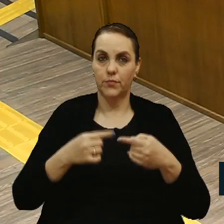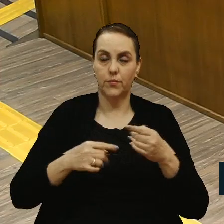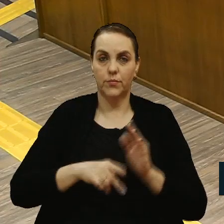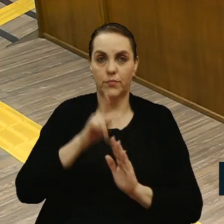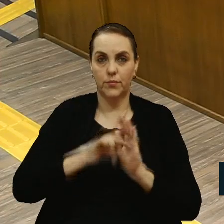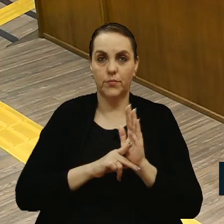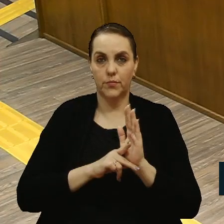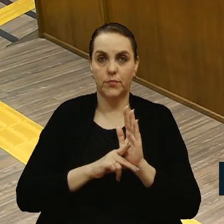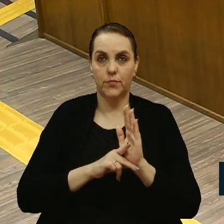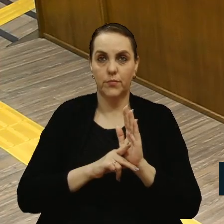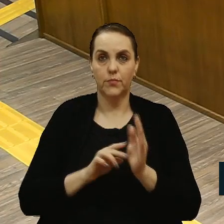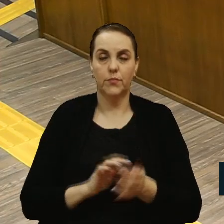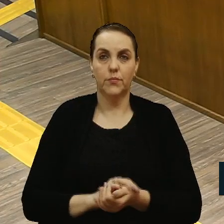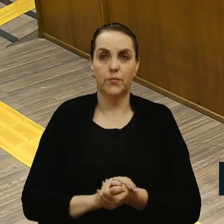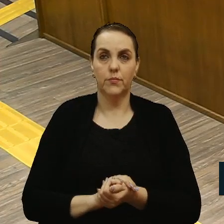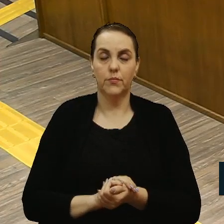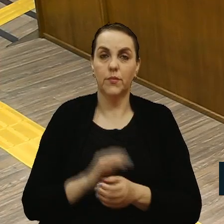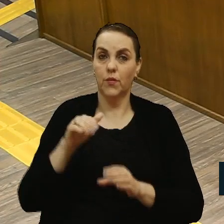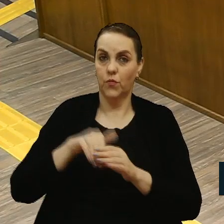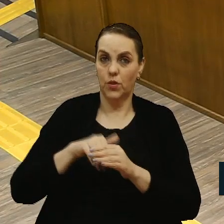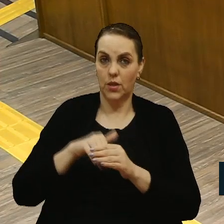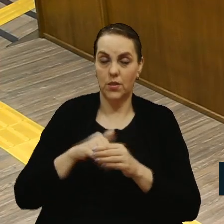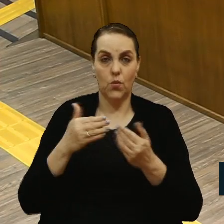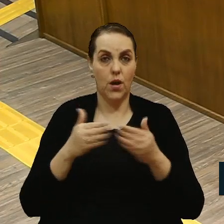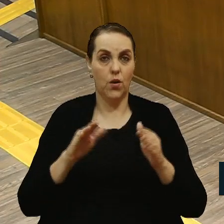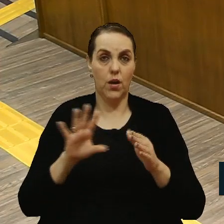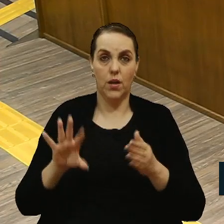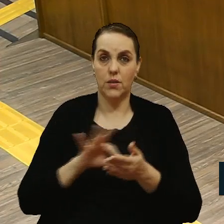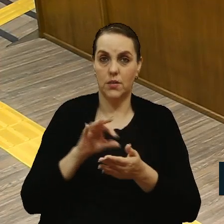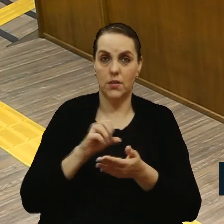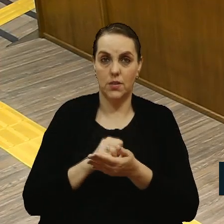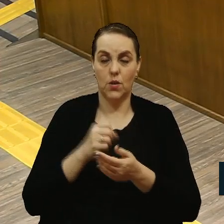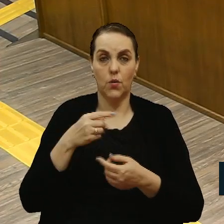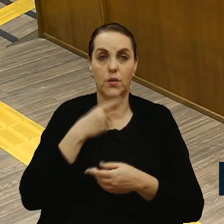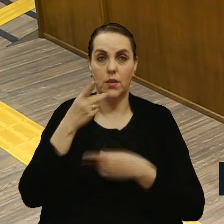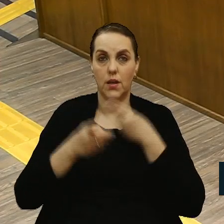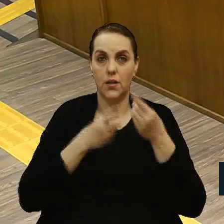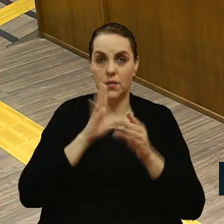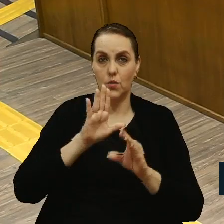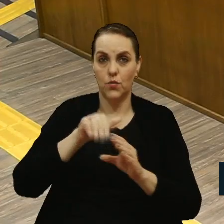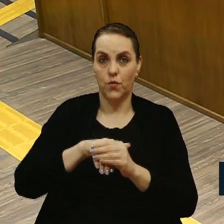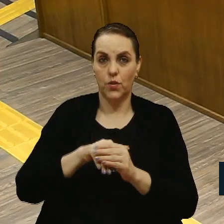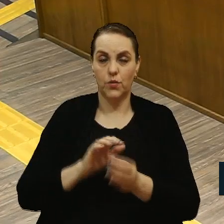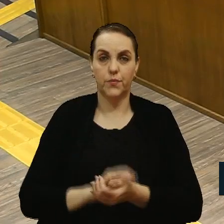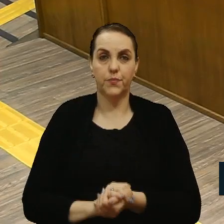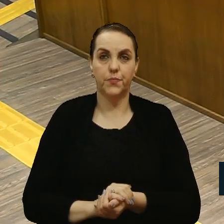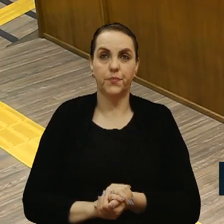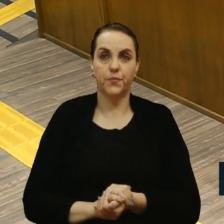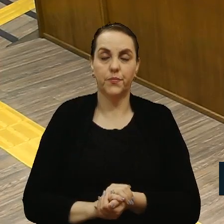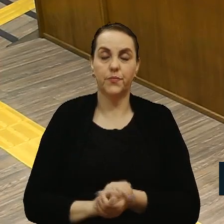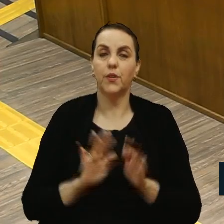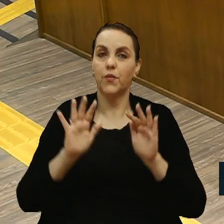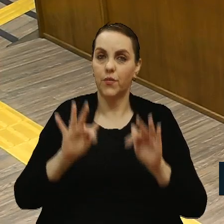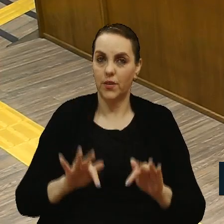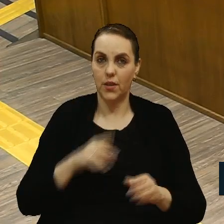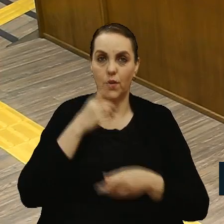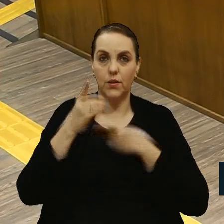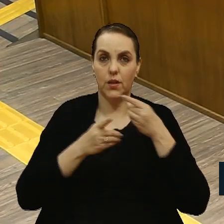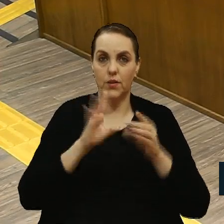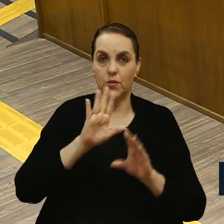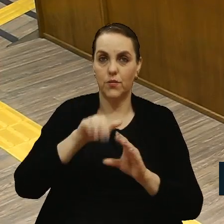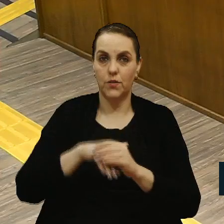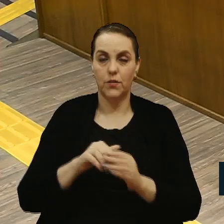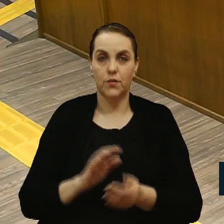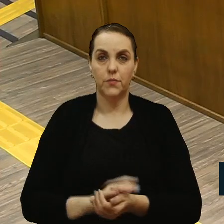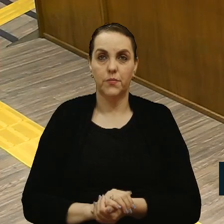discussão do projeto. Em votação, declaro abertas as inscrições para a declaração de voto. Está encerradas as declarações